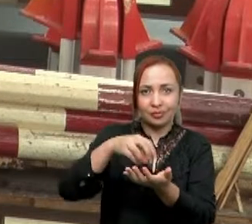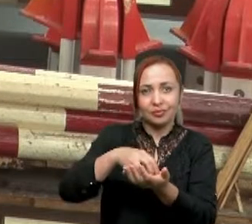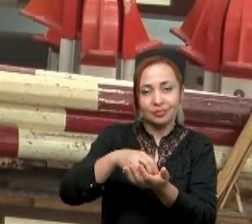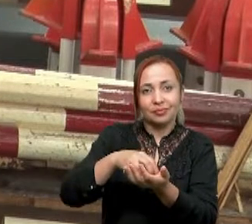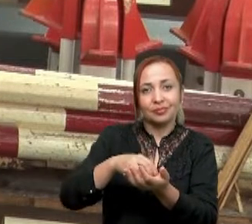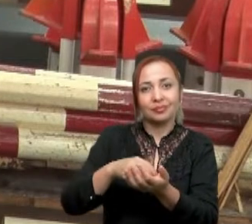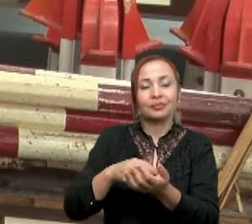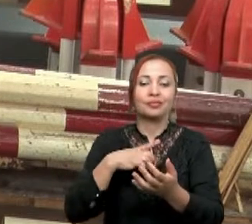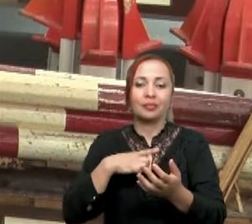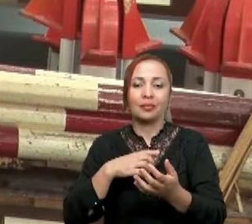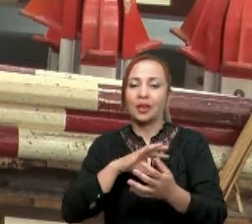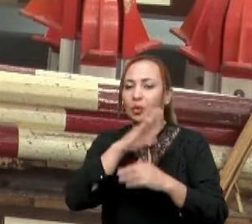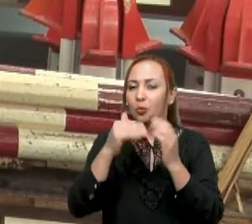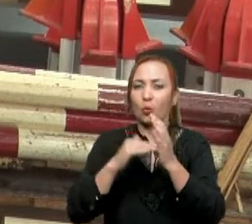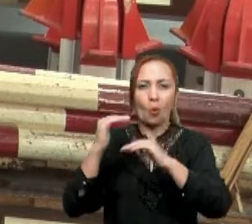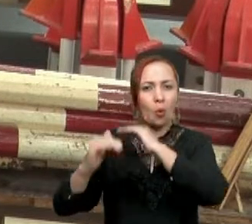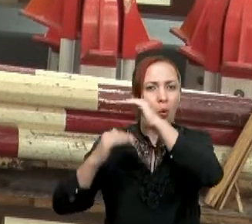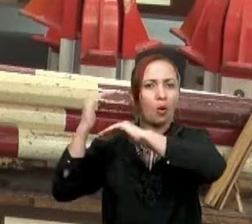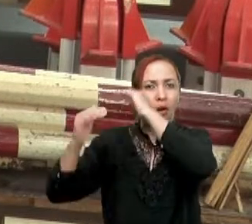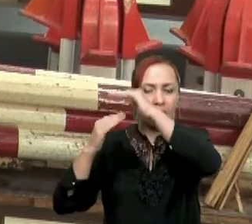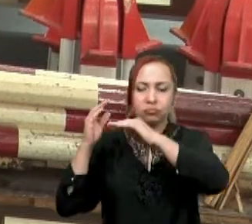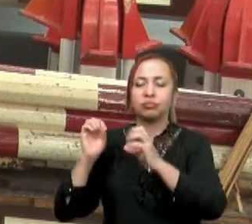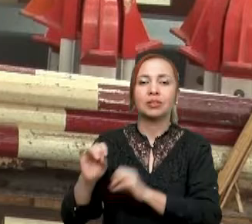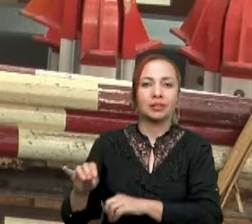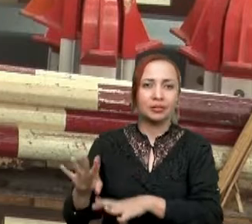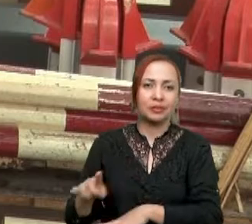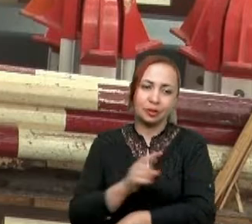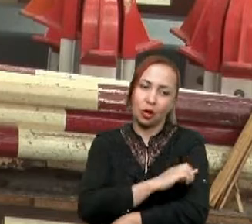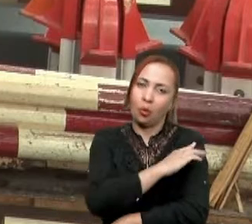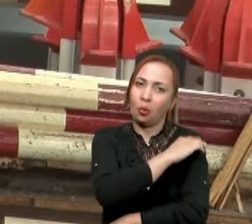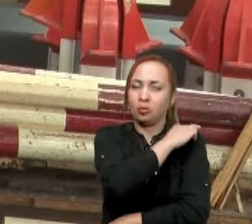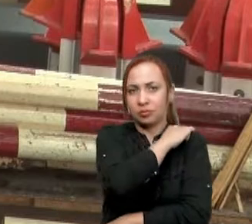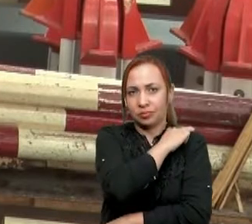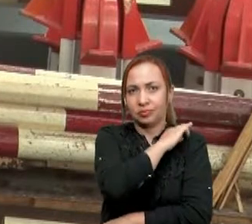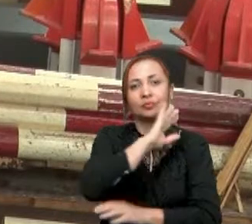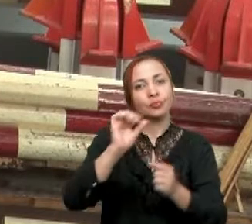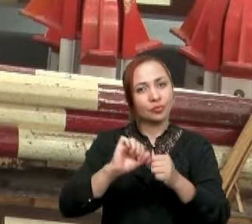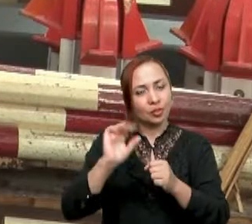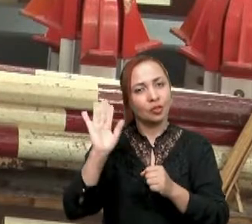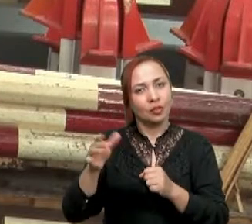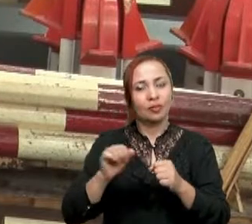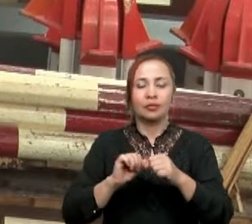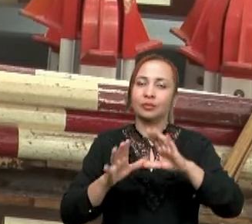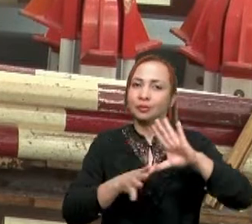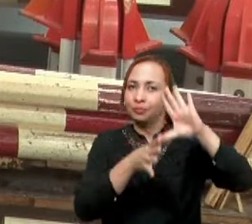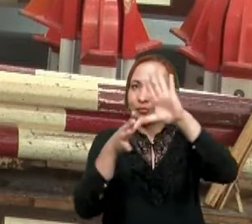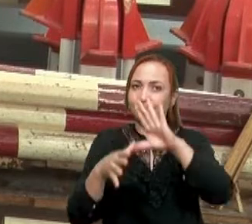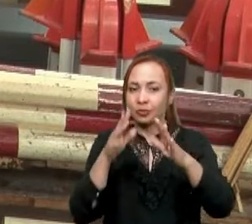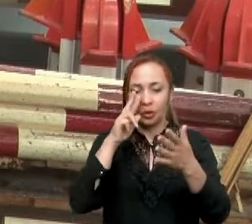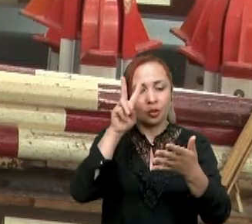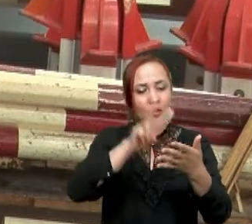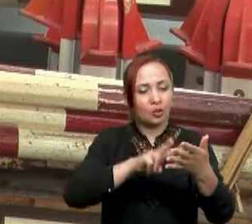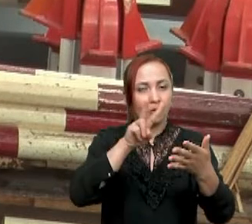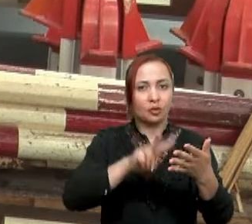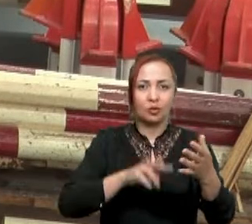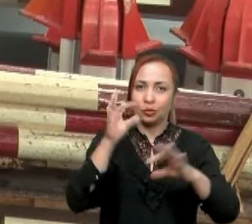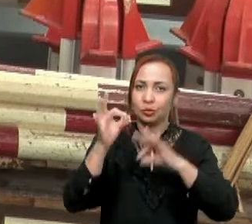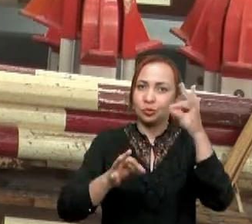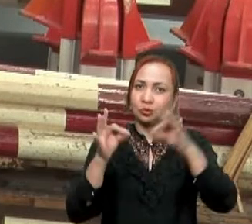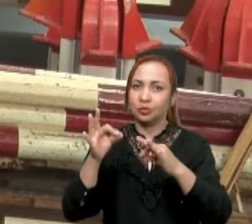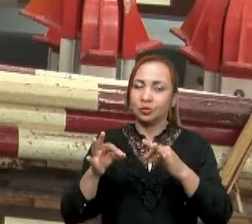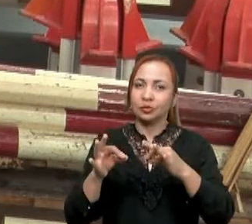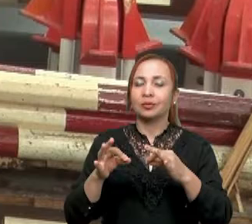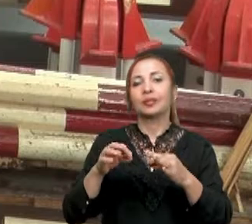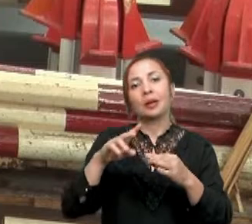vai abranger todas as etapas de ensino e até agora e já produziu todos os mapas e já estamos na fase de análise jurídica